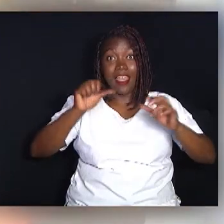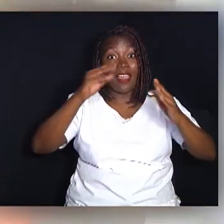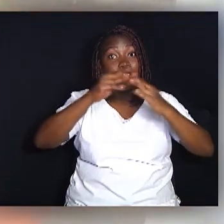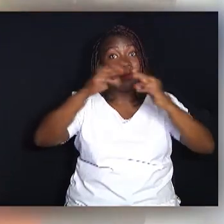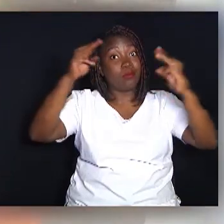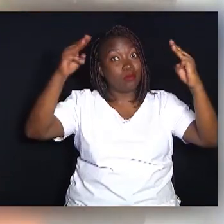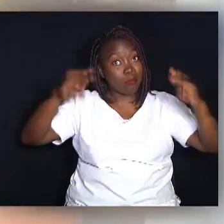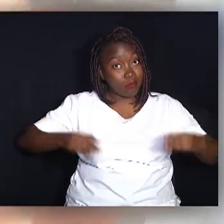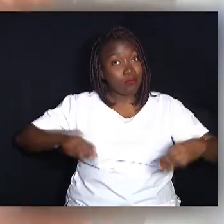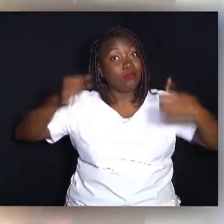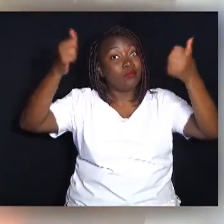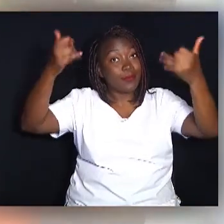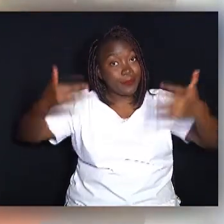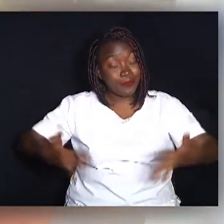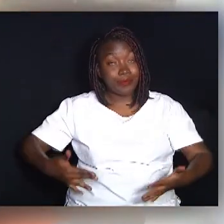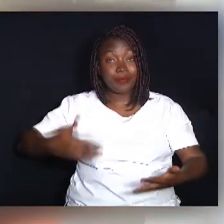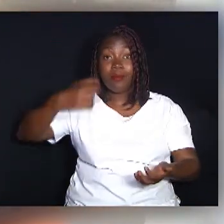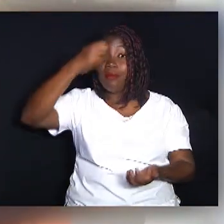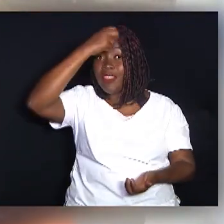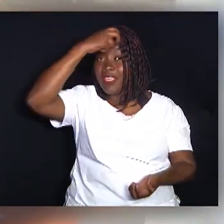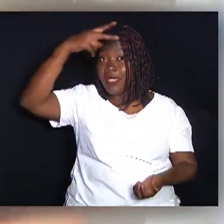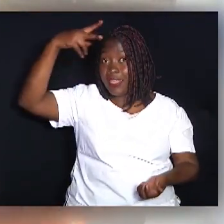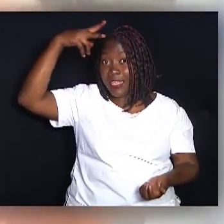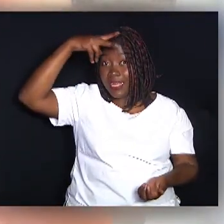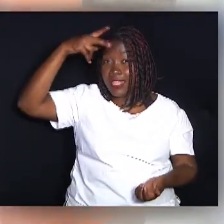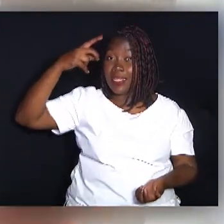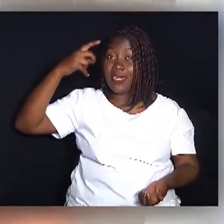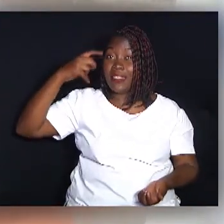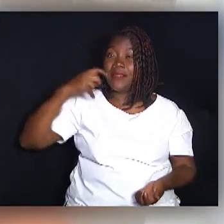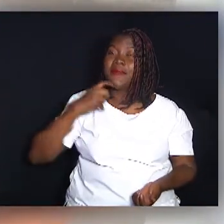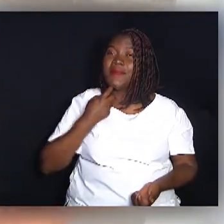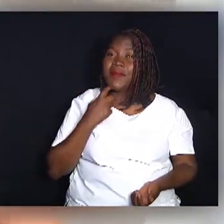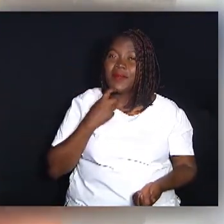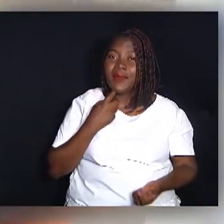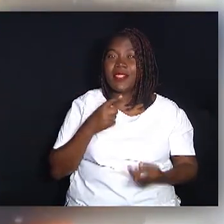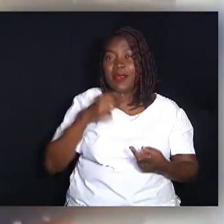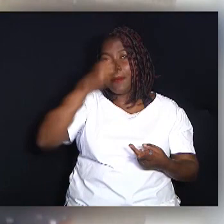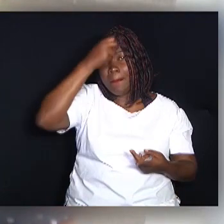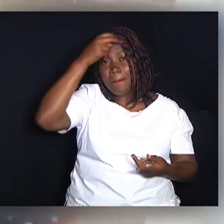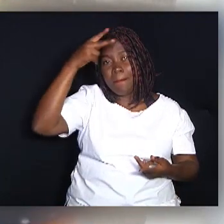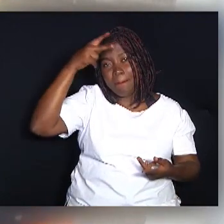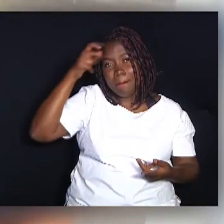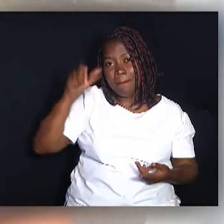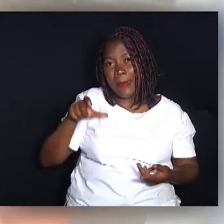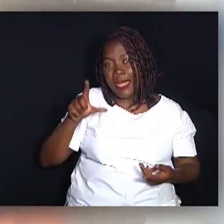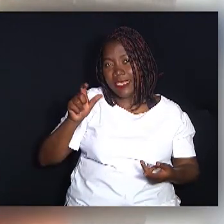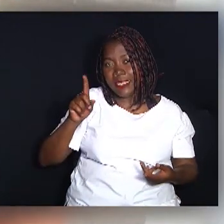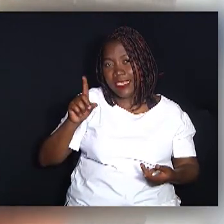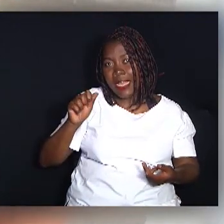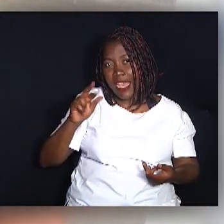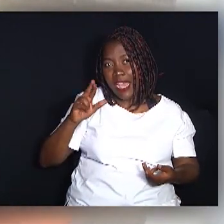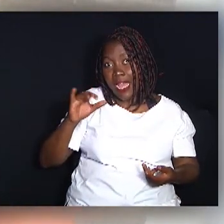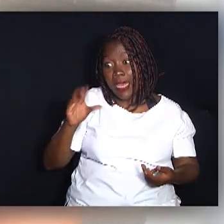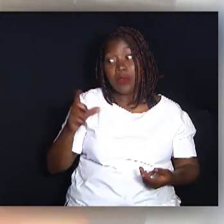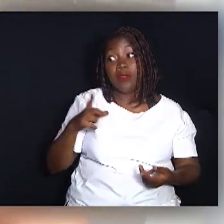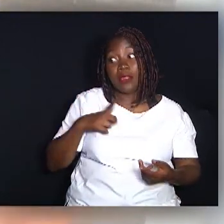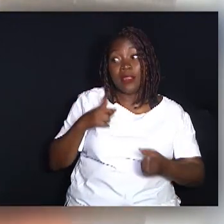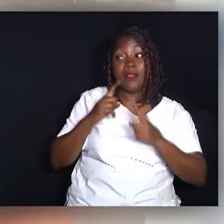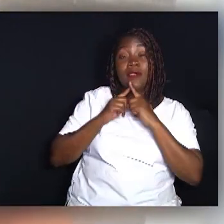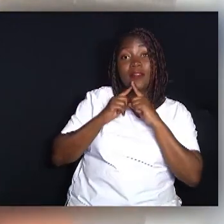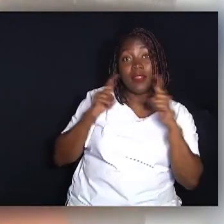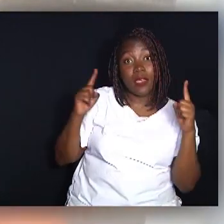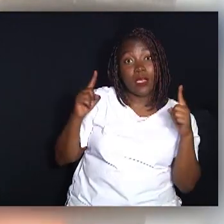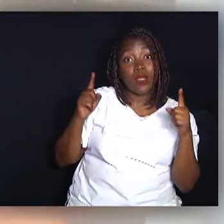A Prefeitura Municipal de Campinas, prefeito Dário Saad, né, quer dizer, existe uma reivindicação do movimento organizado que